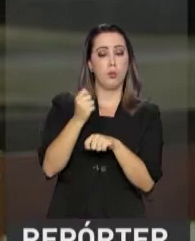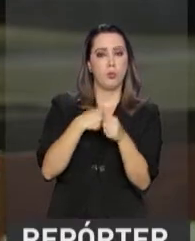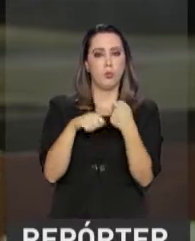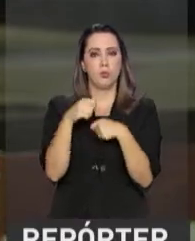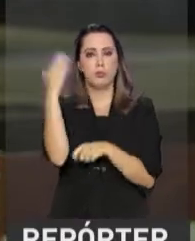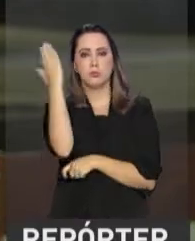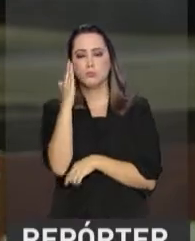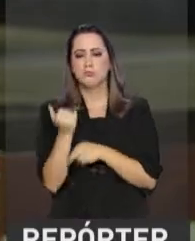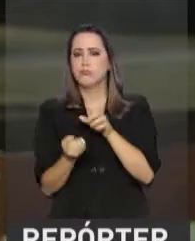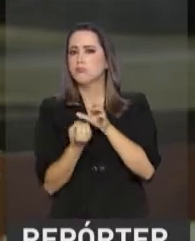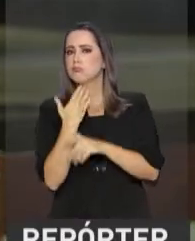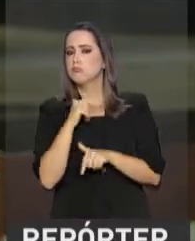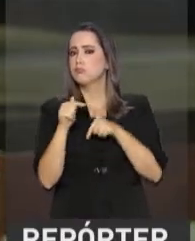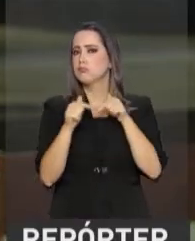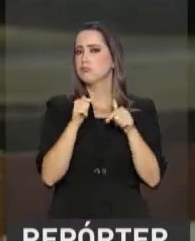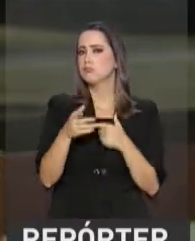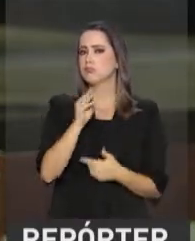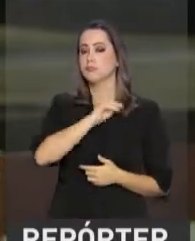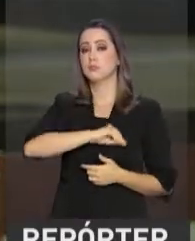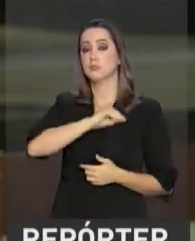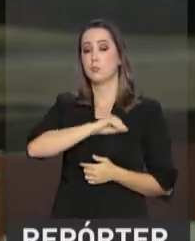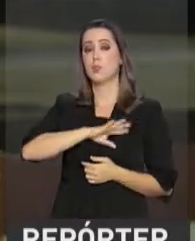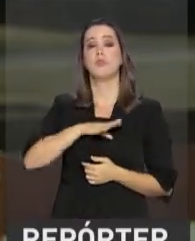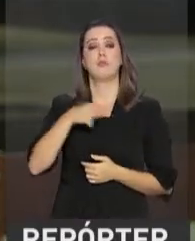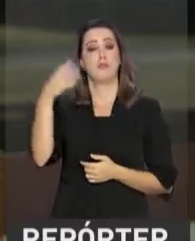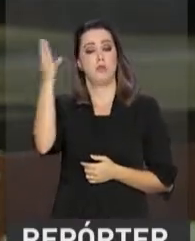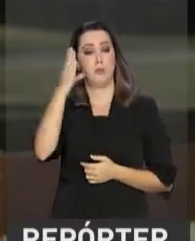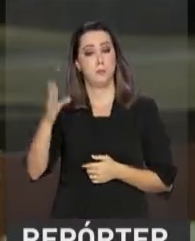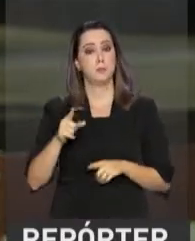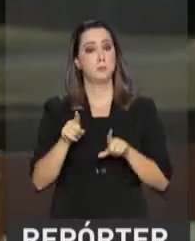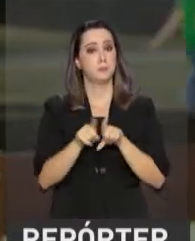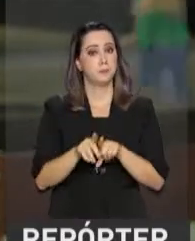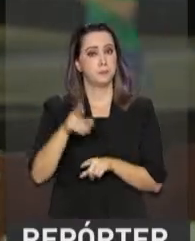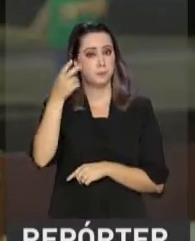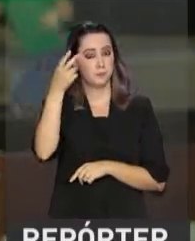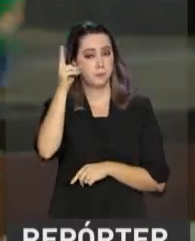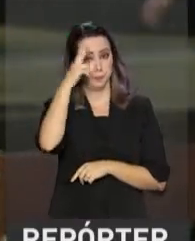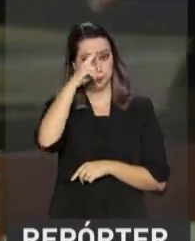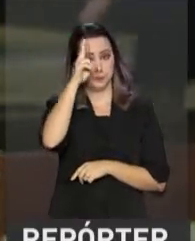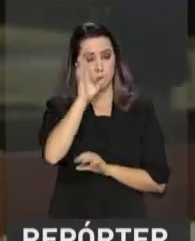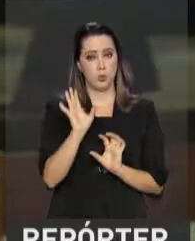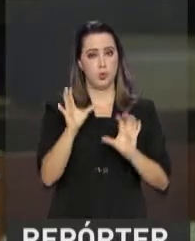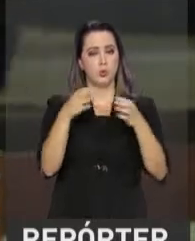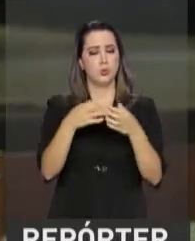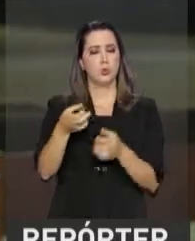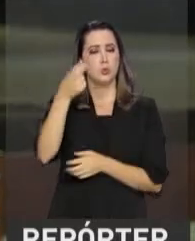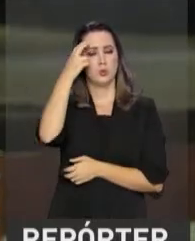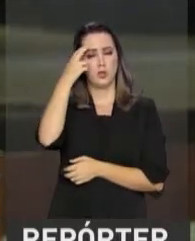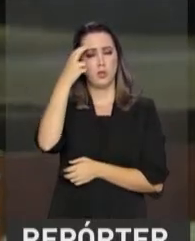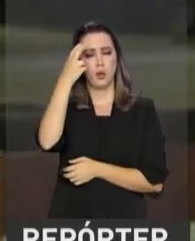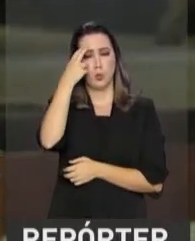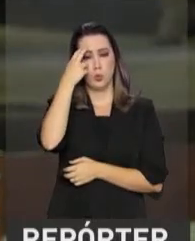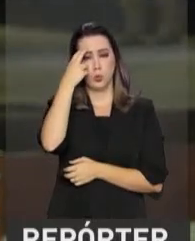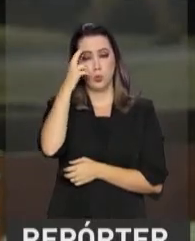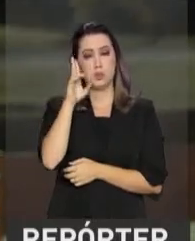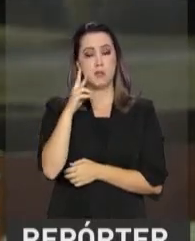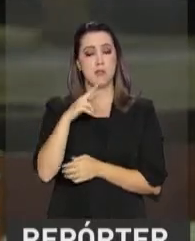gerar emprego e renda no país, e lembrou que a cultura, o setor cultura, responde por cerca